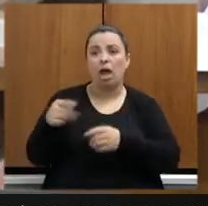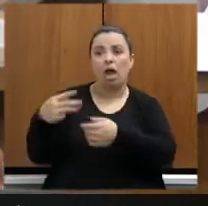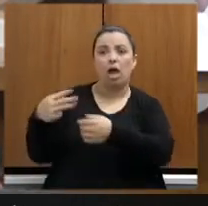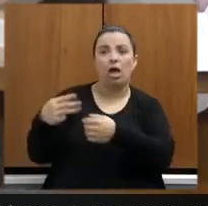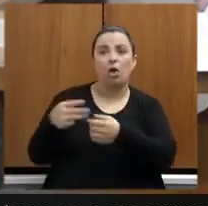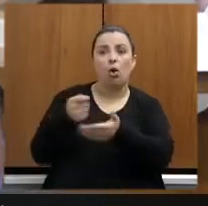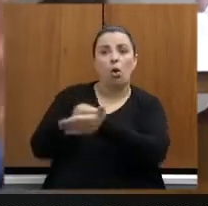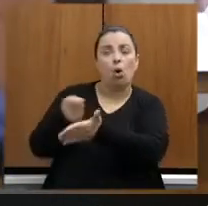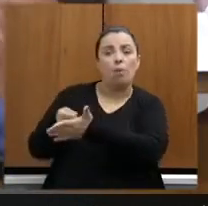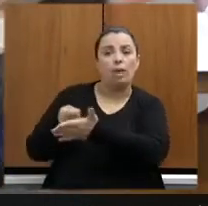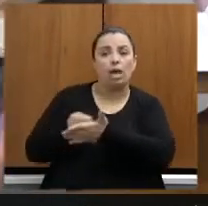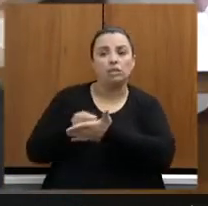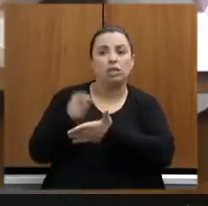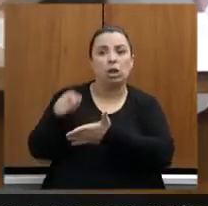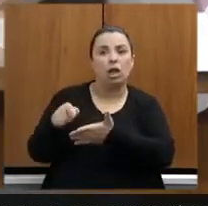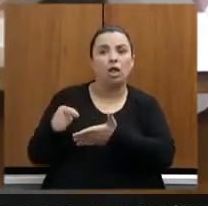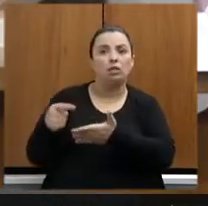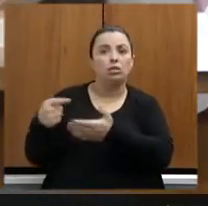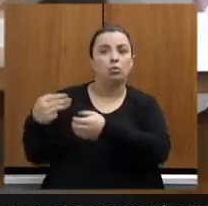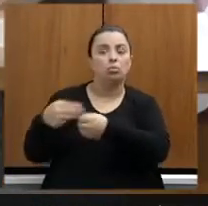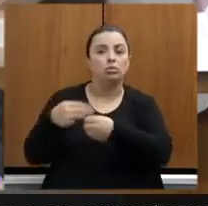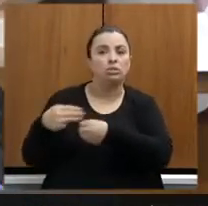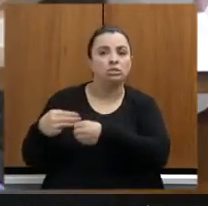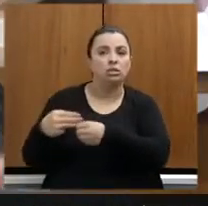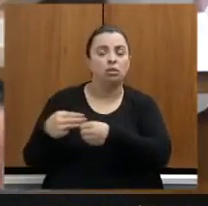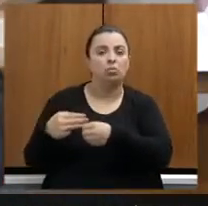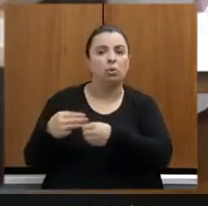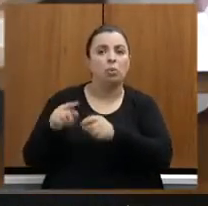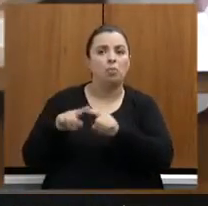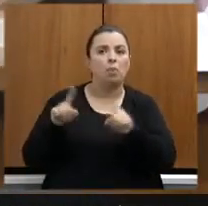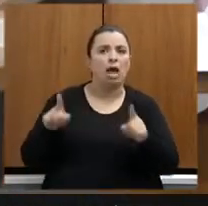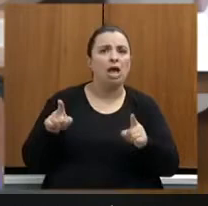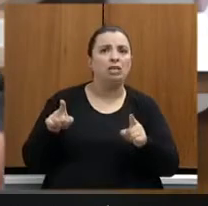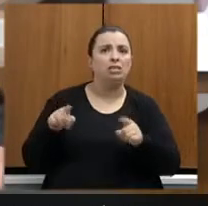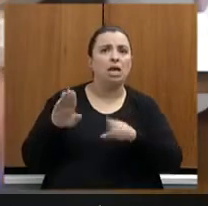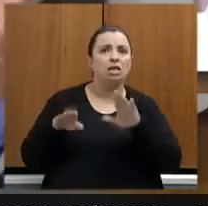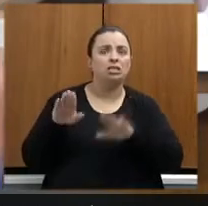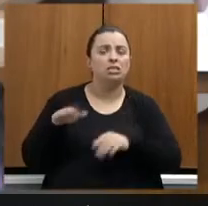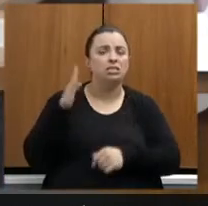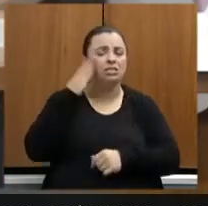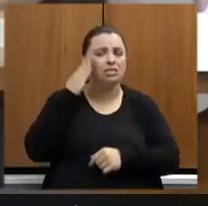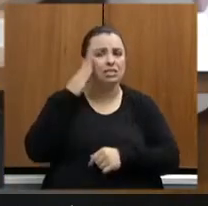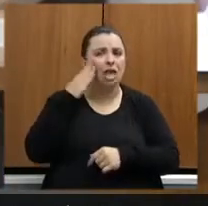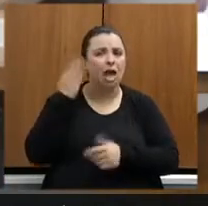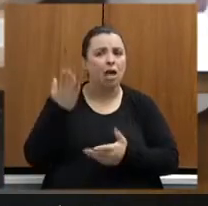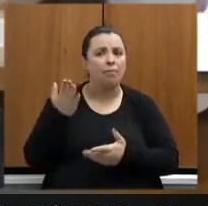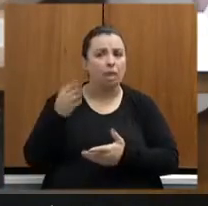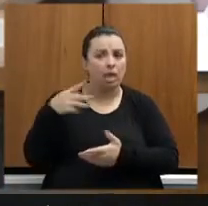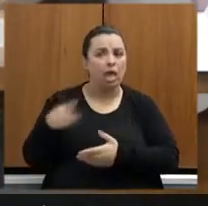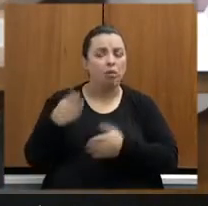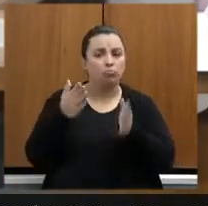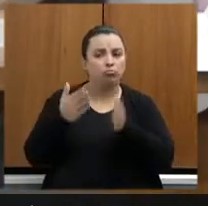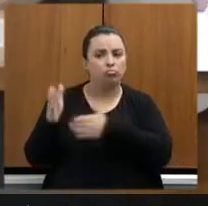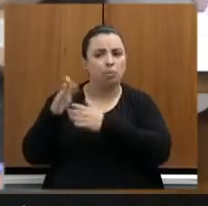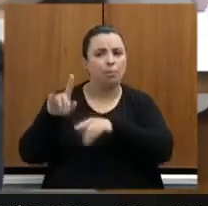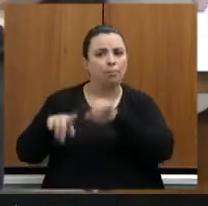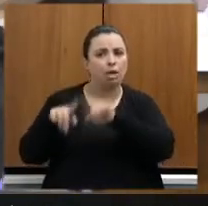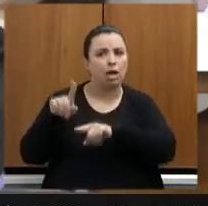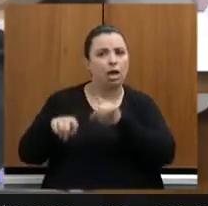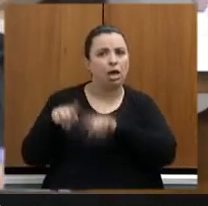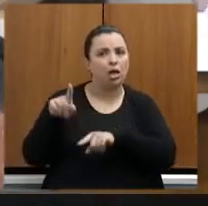a igreja coloca-se bater Solitário a gente sabe que são produtos de qualidade não